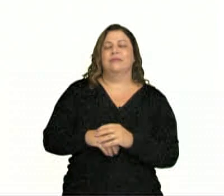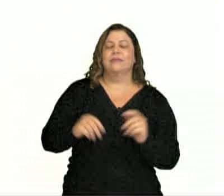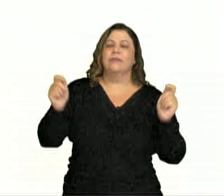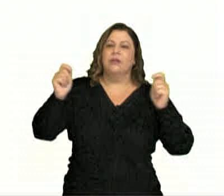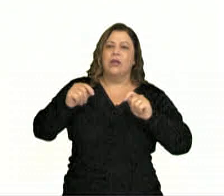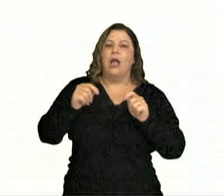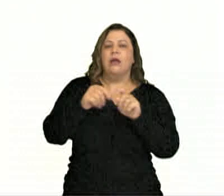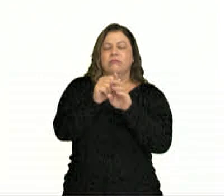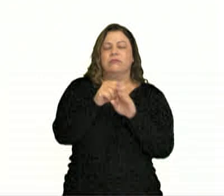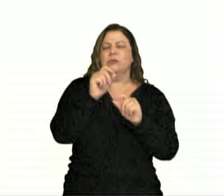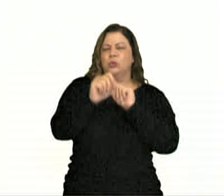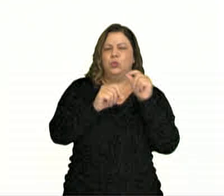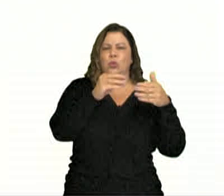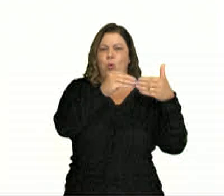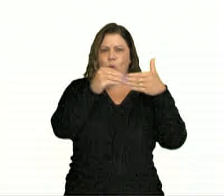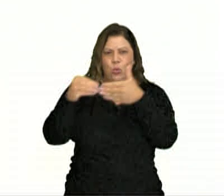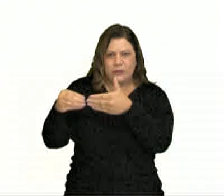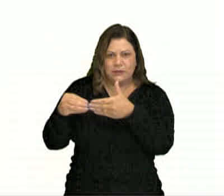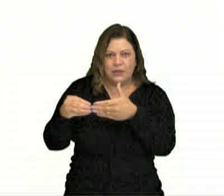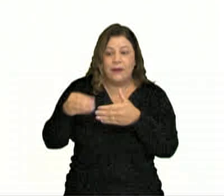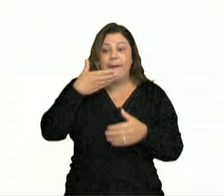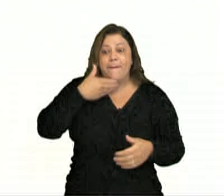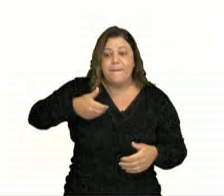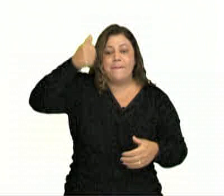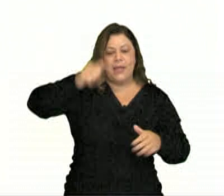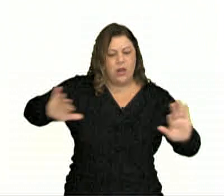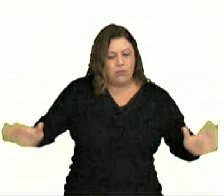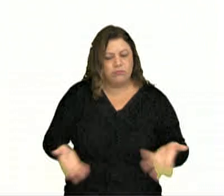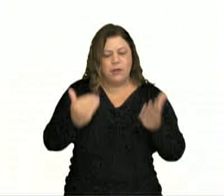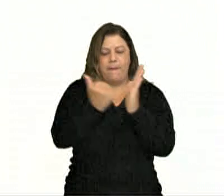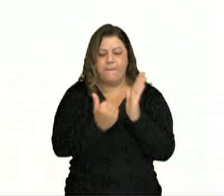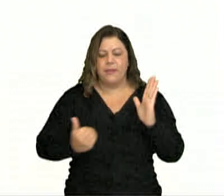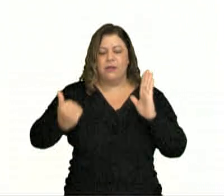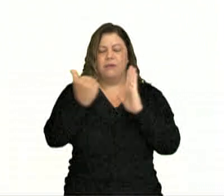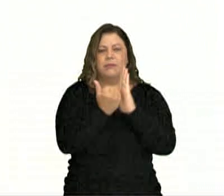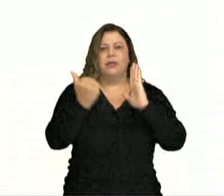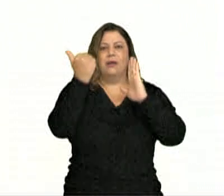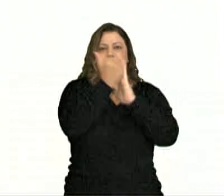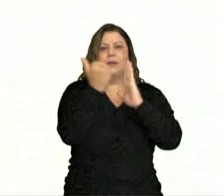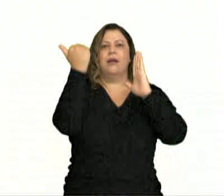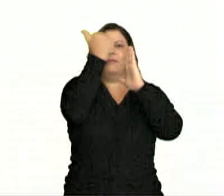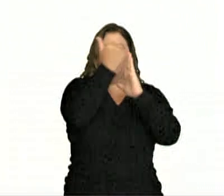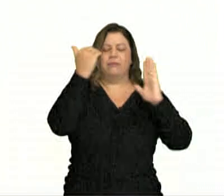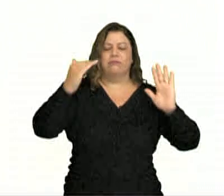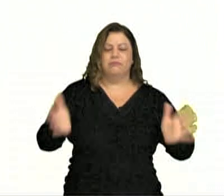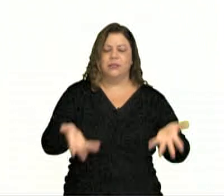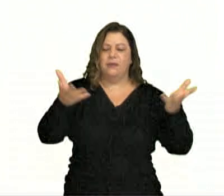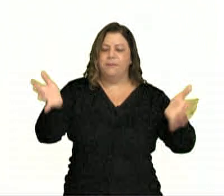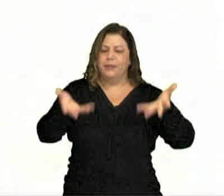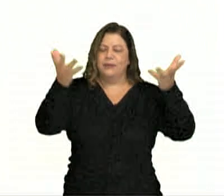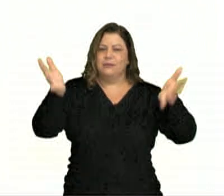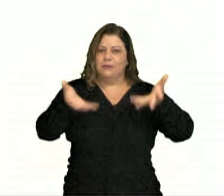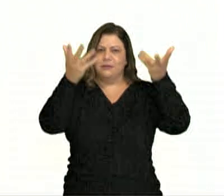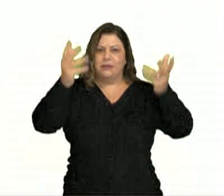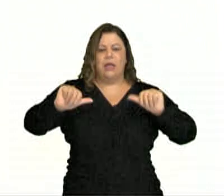orientado, que visa a melhora do rendimento, manutenção da condição física e ou a modificação da composição